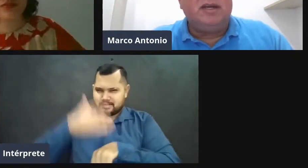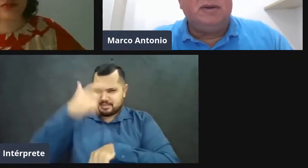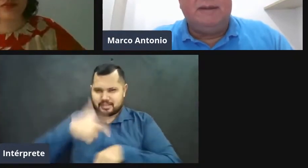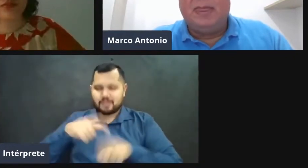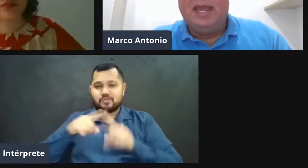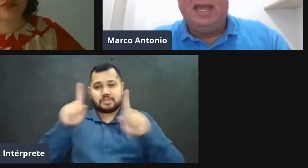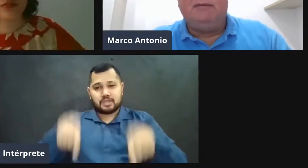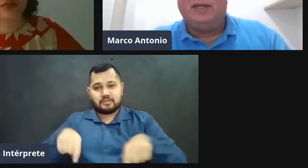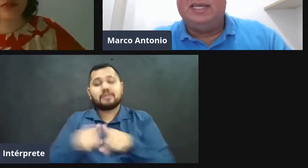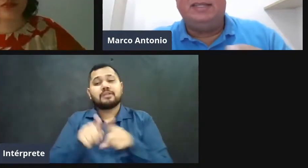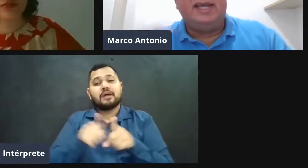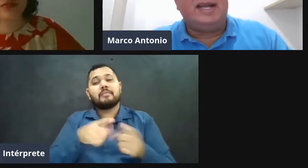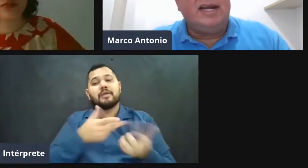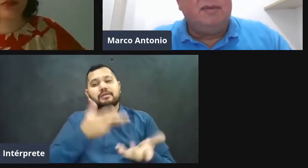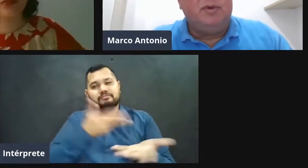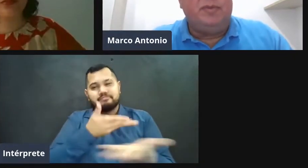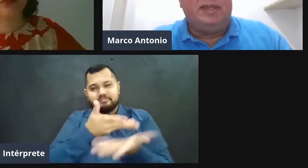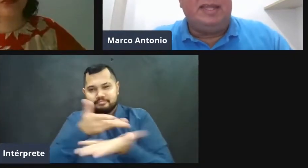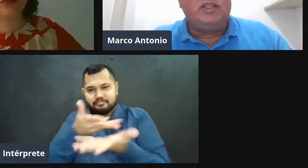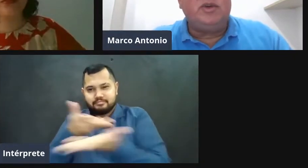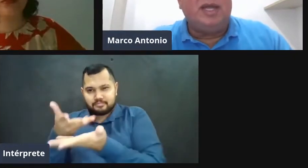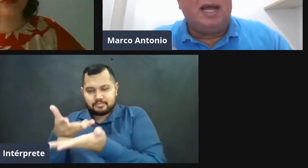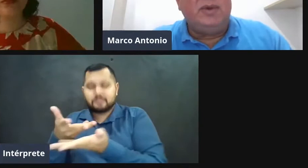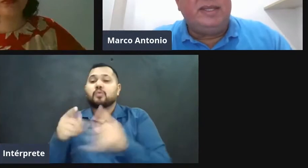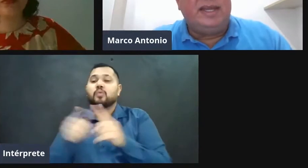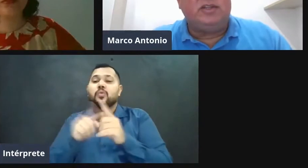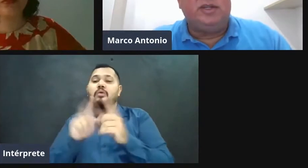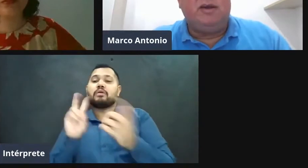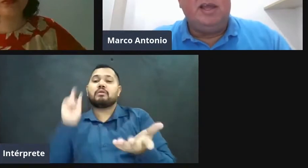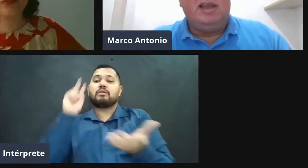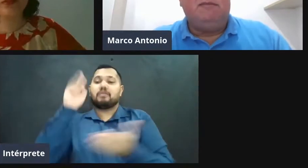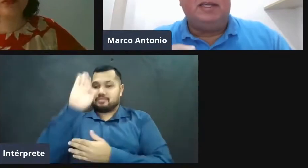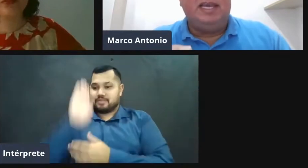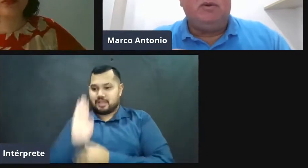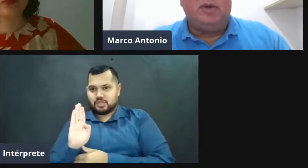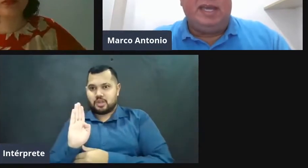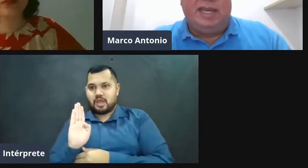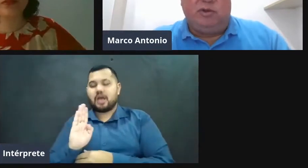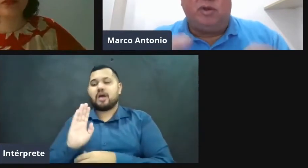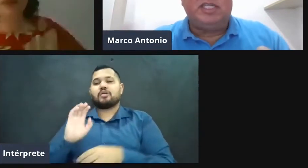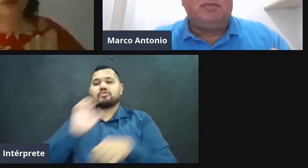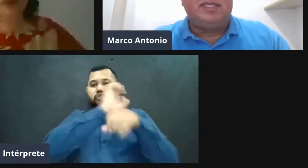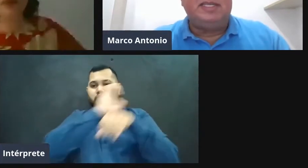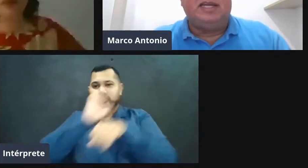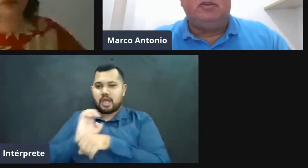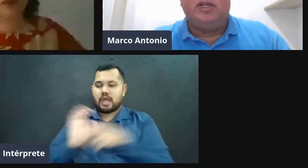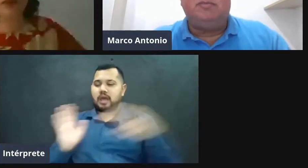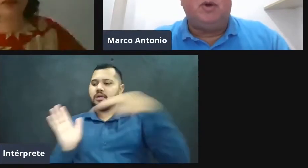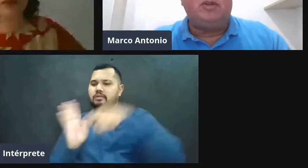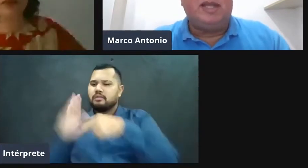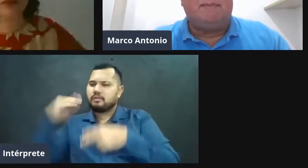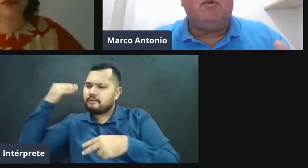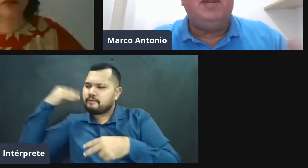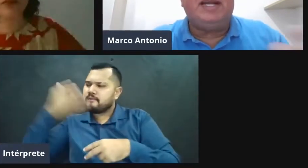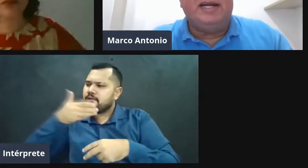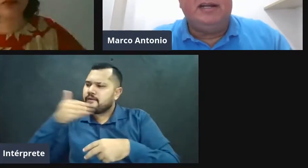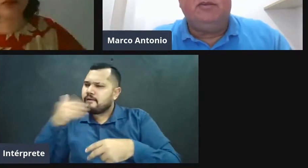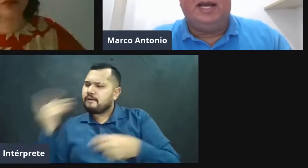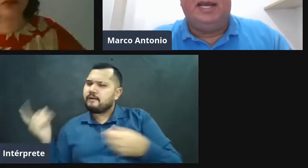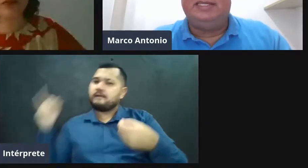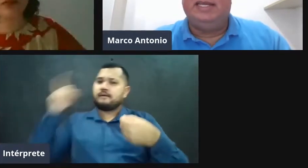a interlocução, né? É fazer intercâmbio nacional e internacional, fazer com que todos esses pesquisadores possam